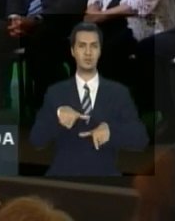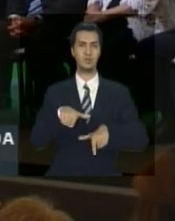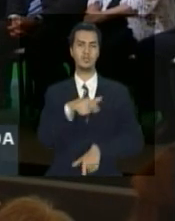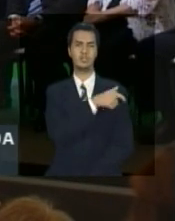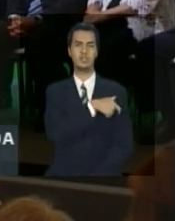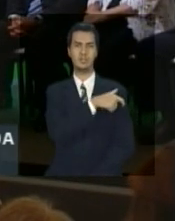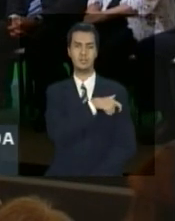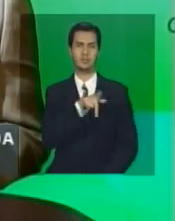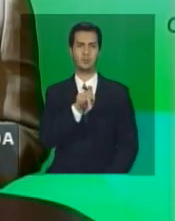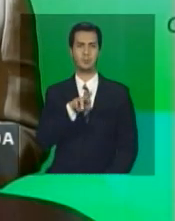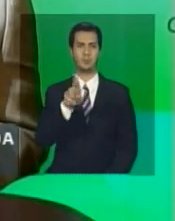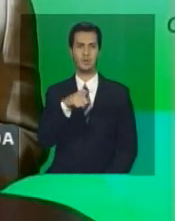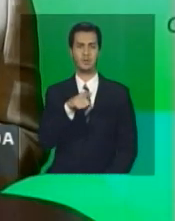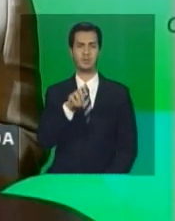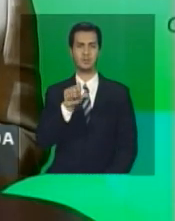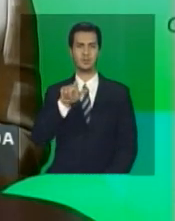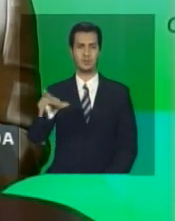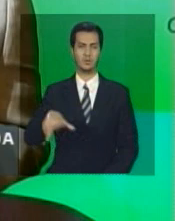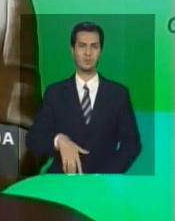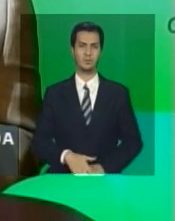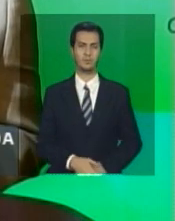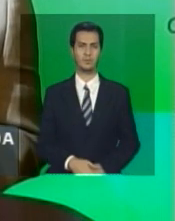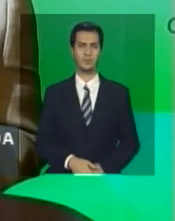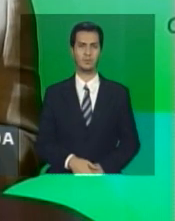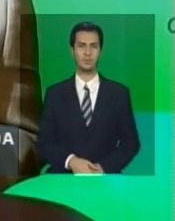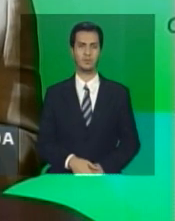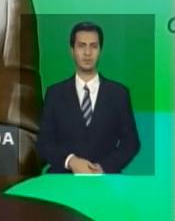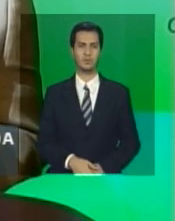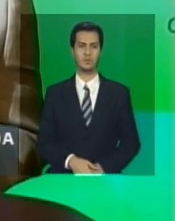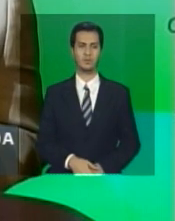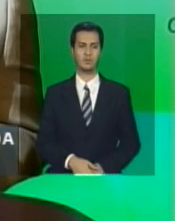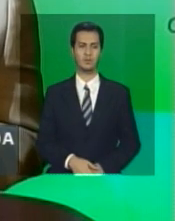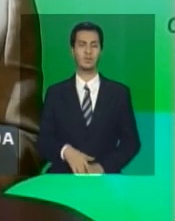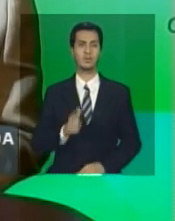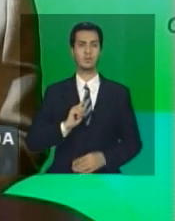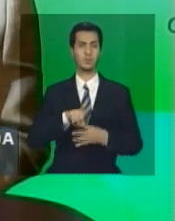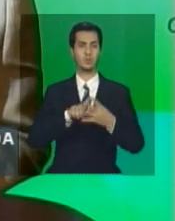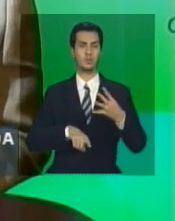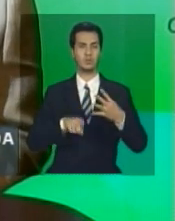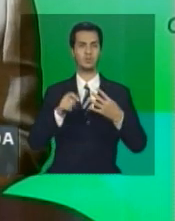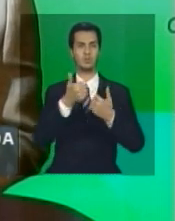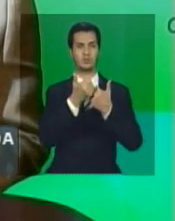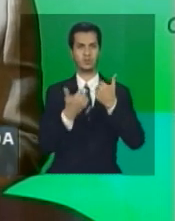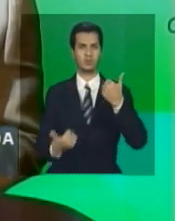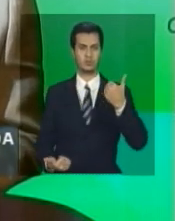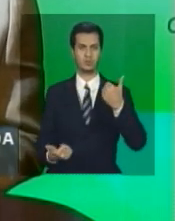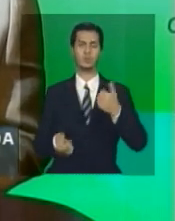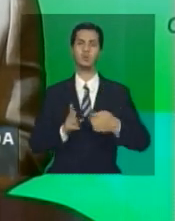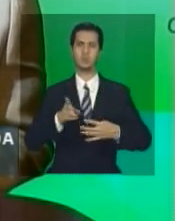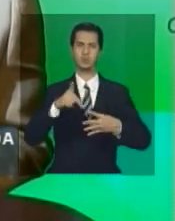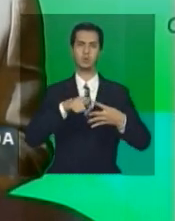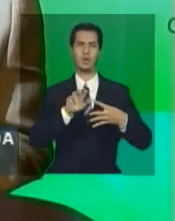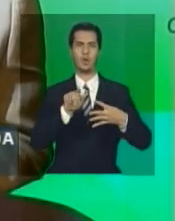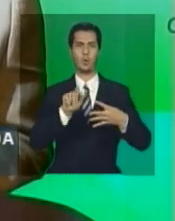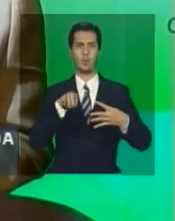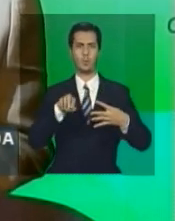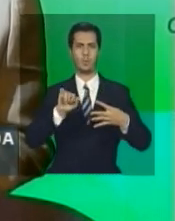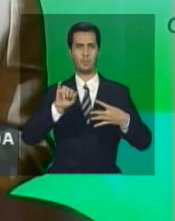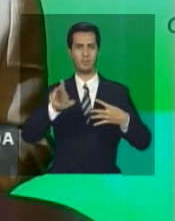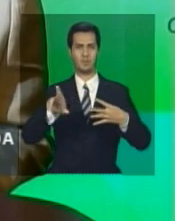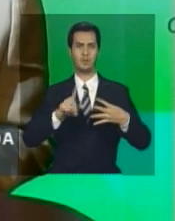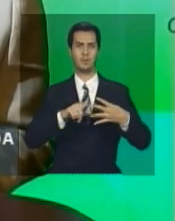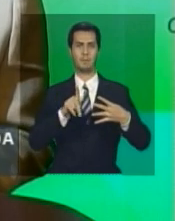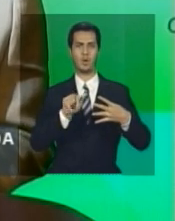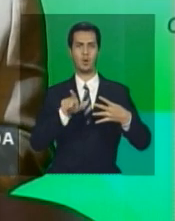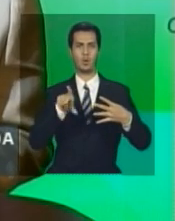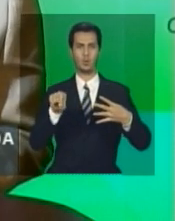pré-sal. À frente das outras quatro diretorias permanecem Almir Barbaça, diretor financeiro,